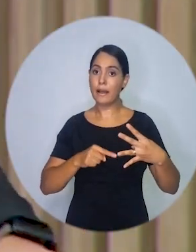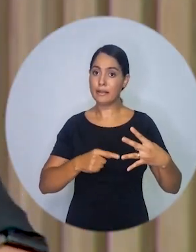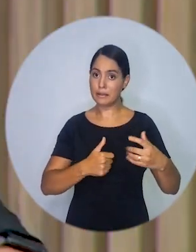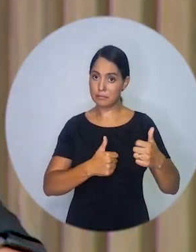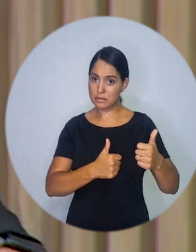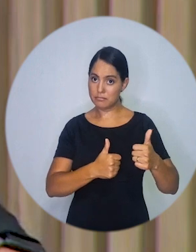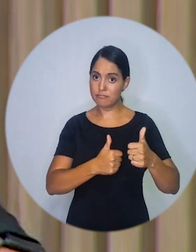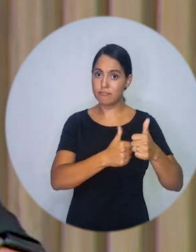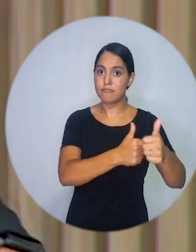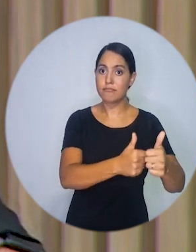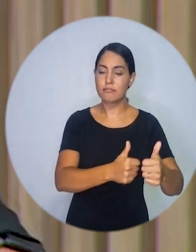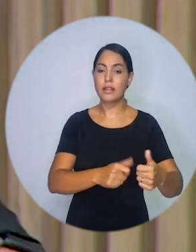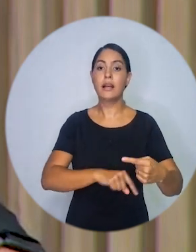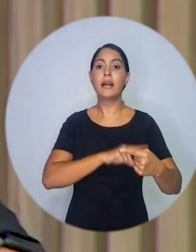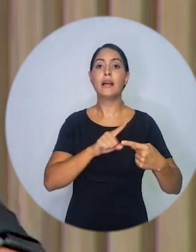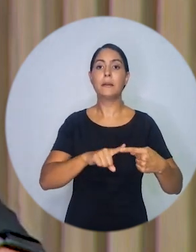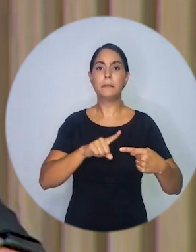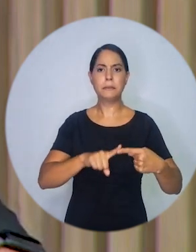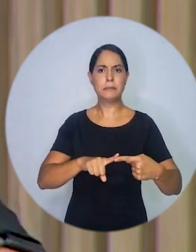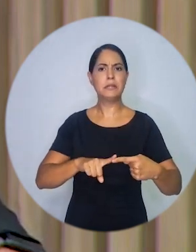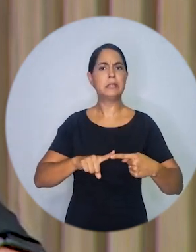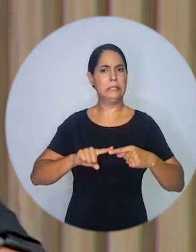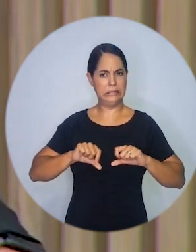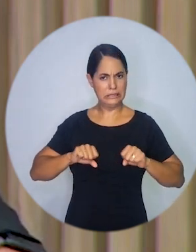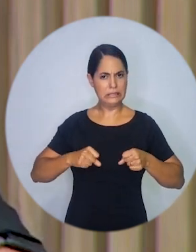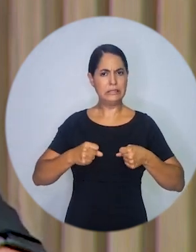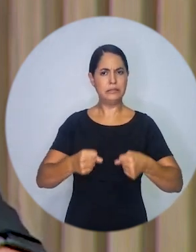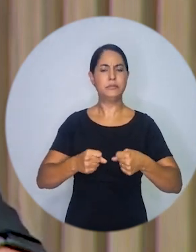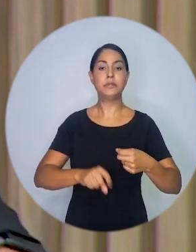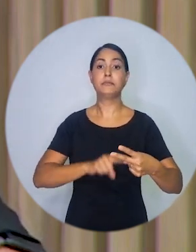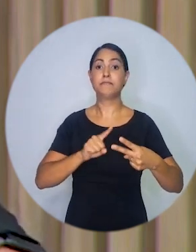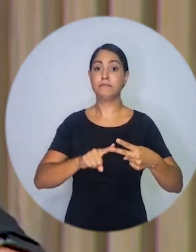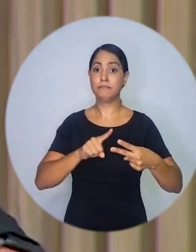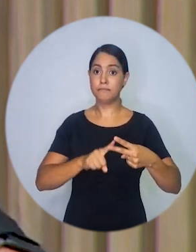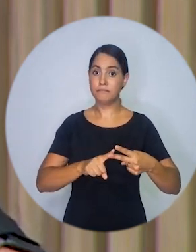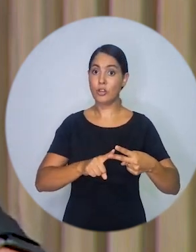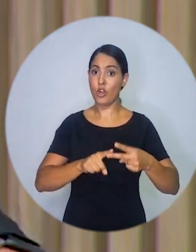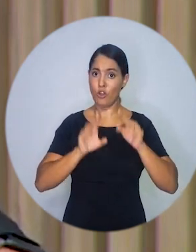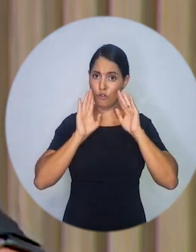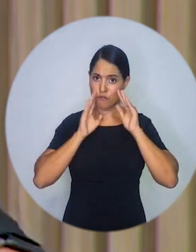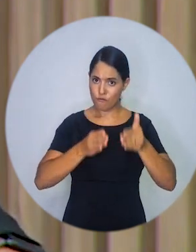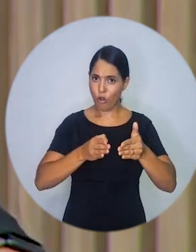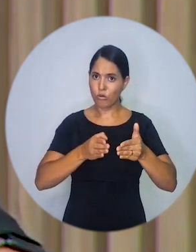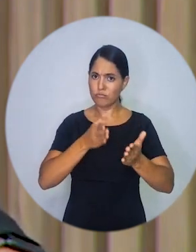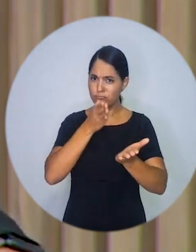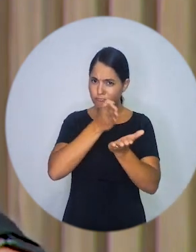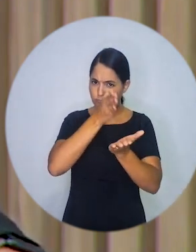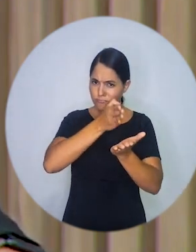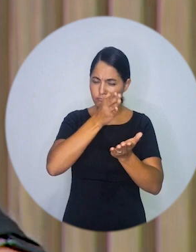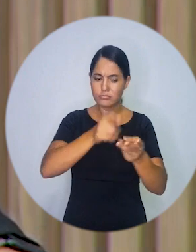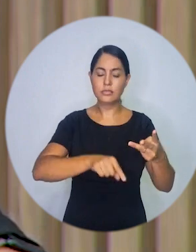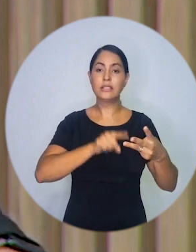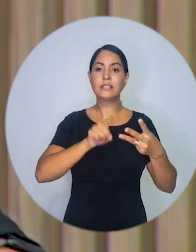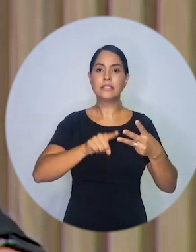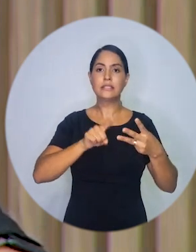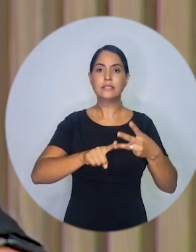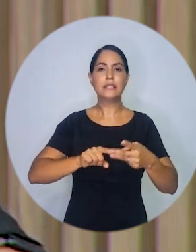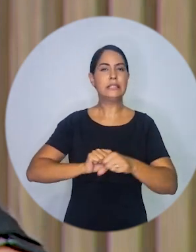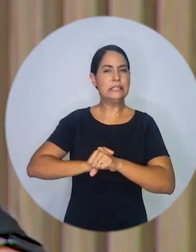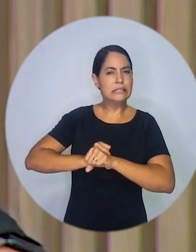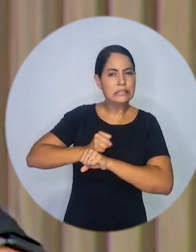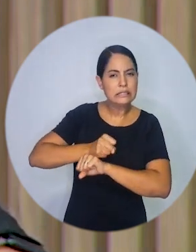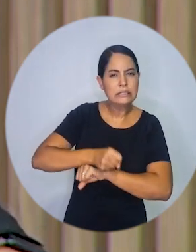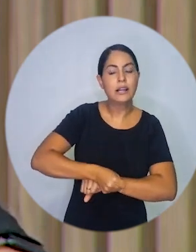me conduziram. Primeiro, a determinação. Segundo, a disciplina. Terceiro, a